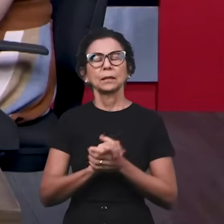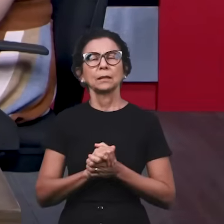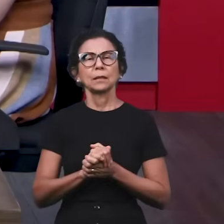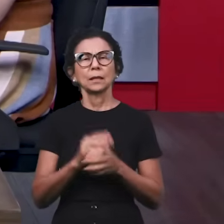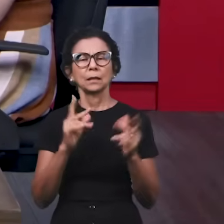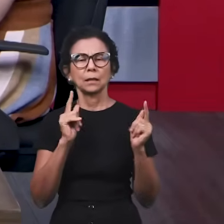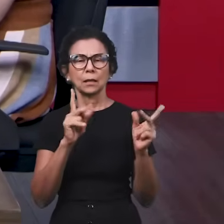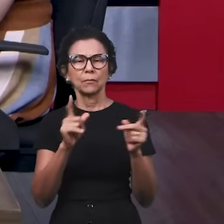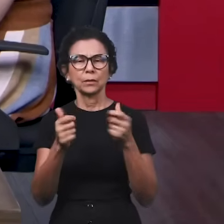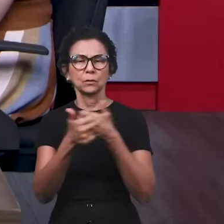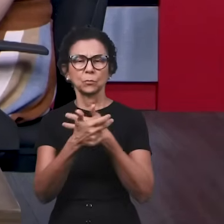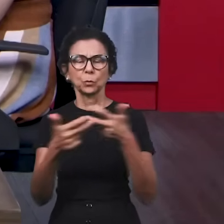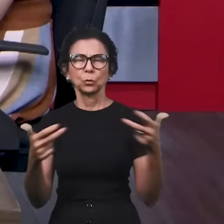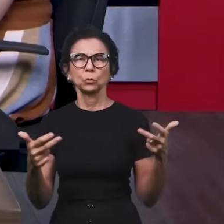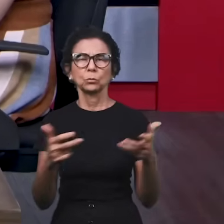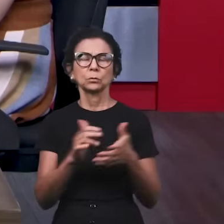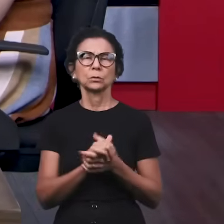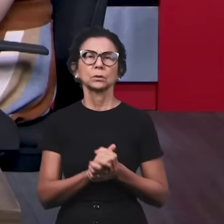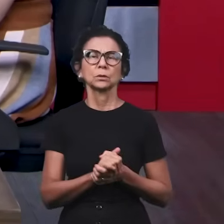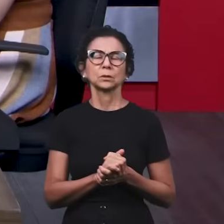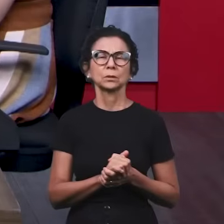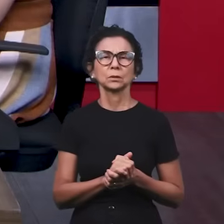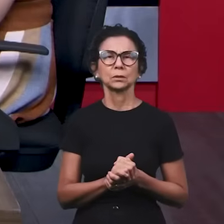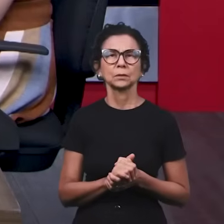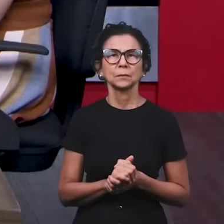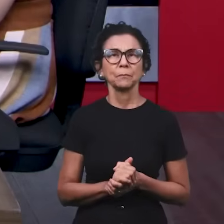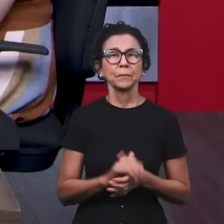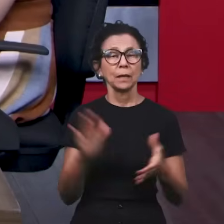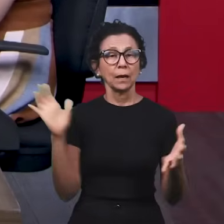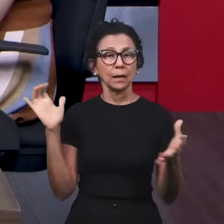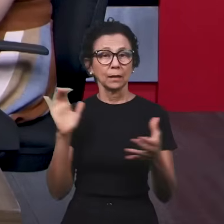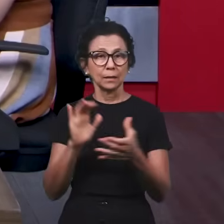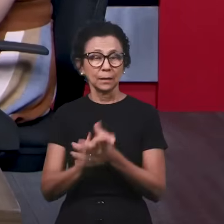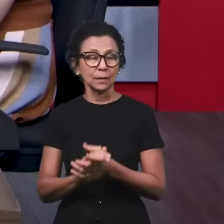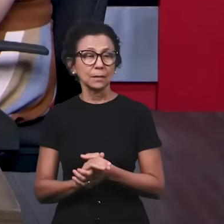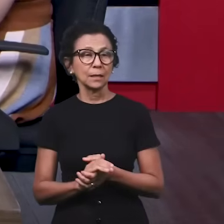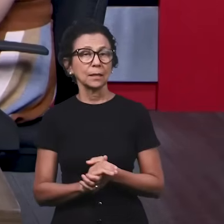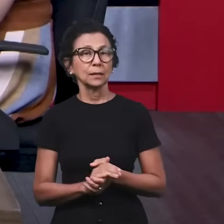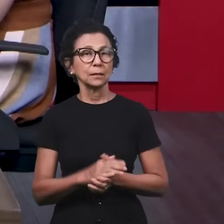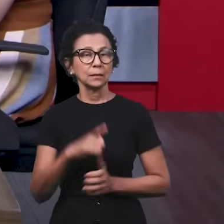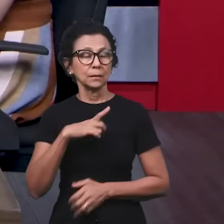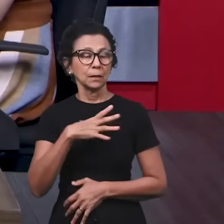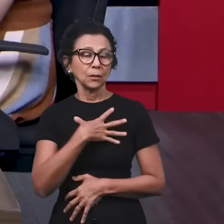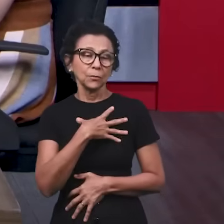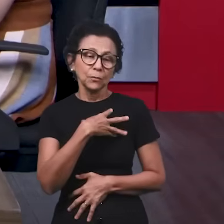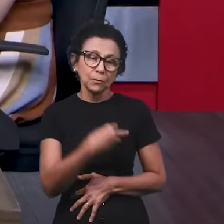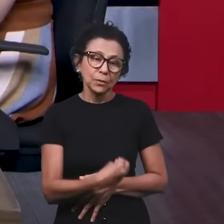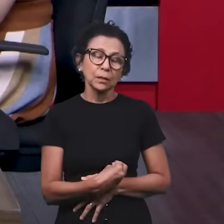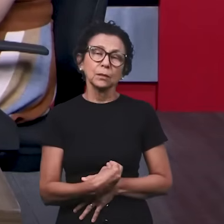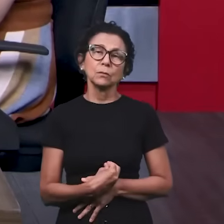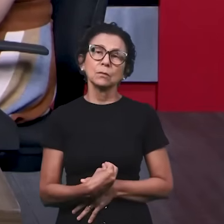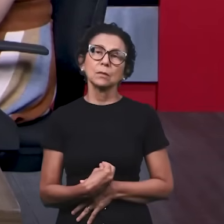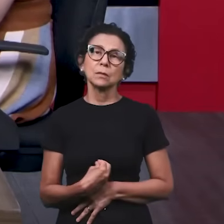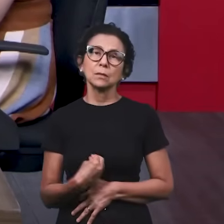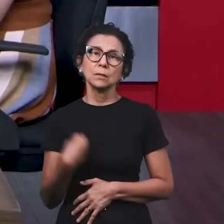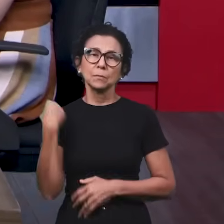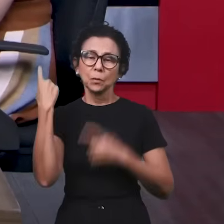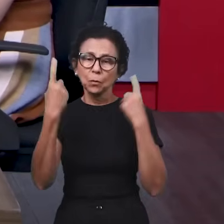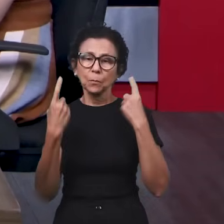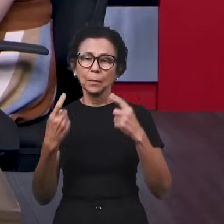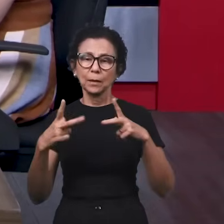cantina. E ali seguimos, formamos família. E hoje nós temos nossos filhos. E que nós temos